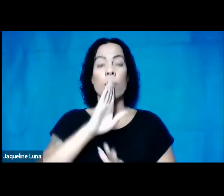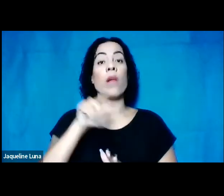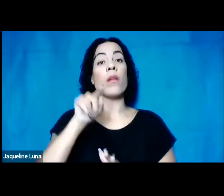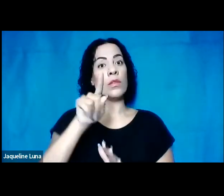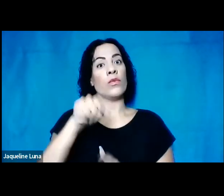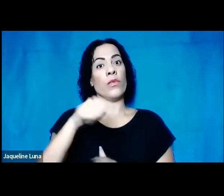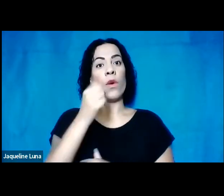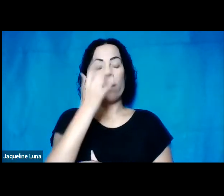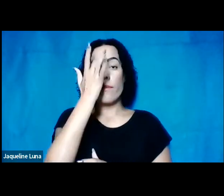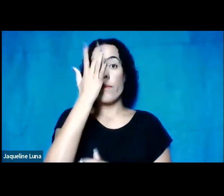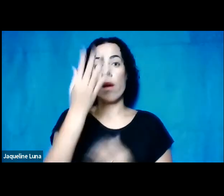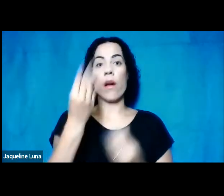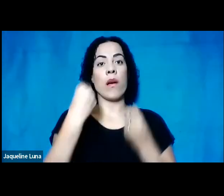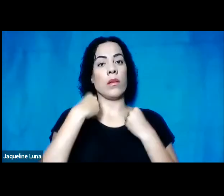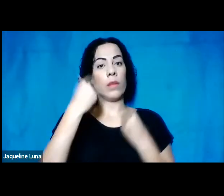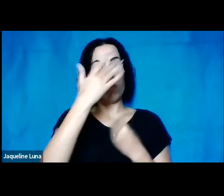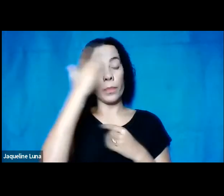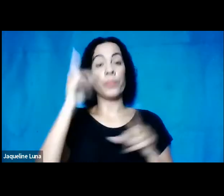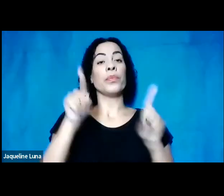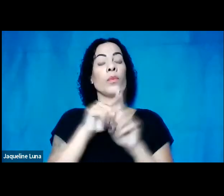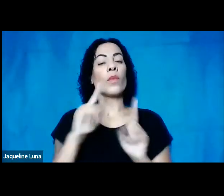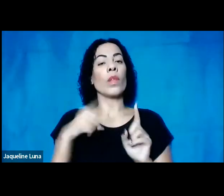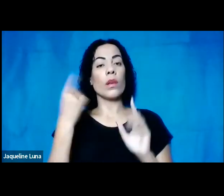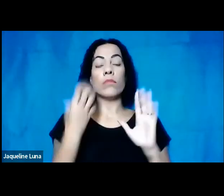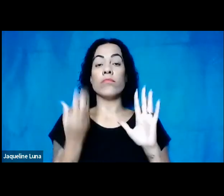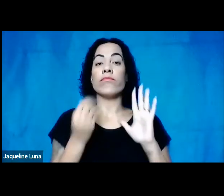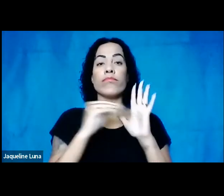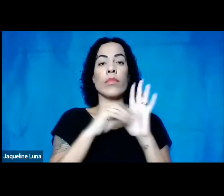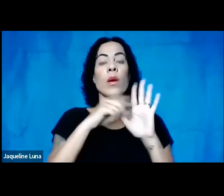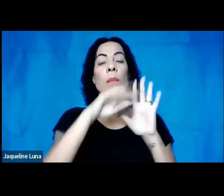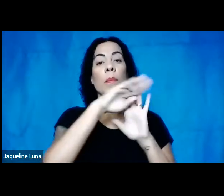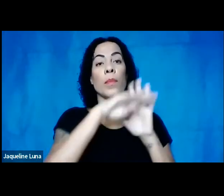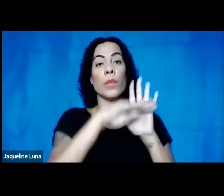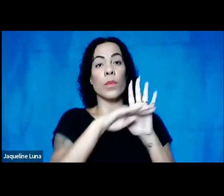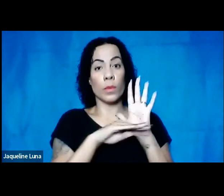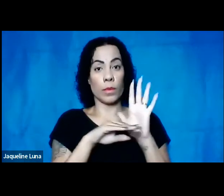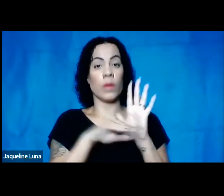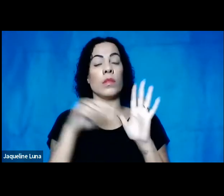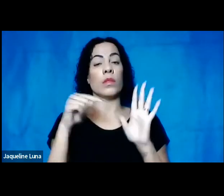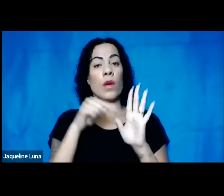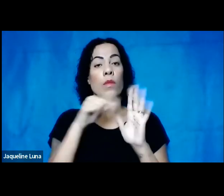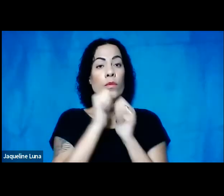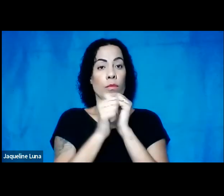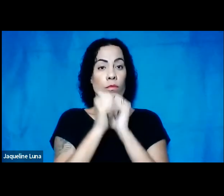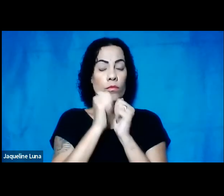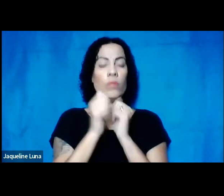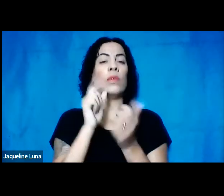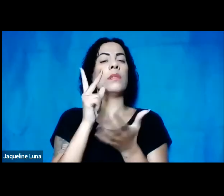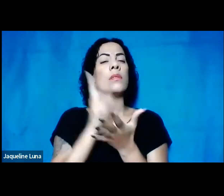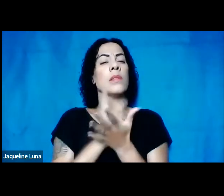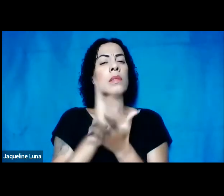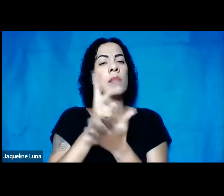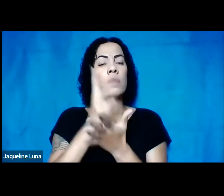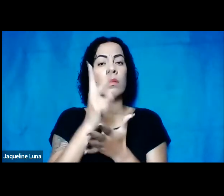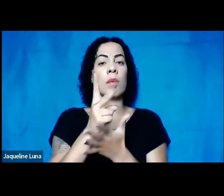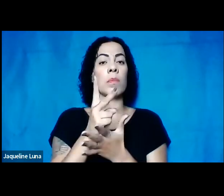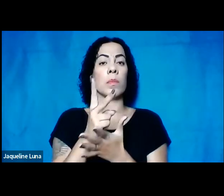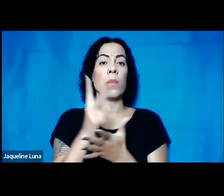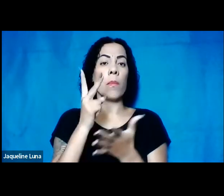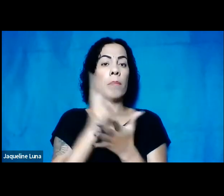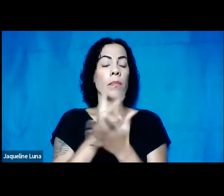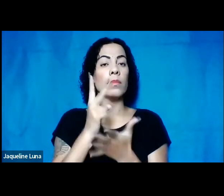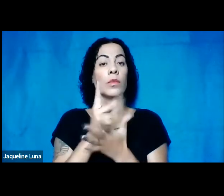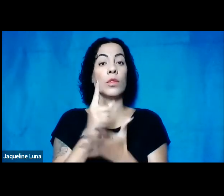facilitador. E nós inserimos dentro da programação do futebol, ou seja, sempre os